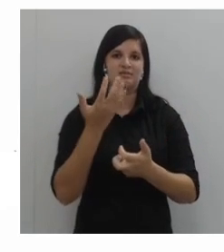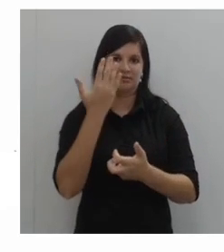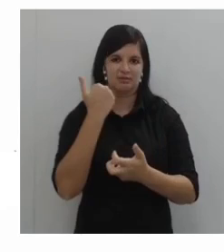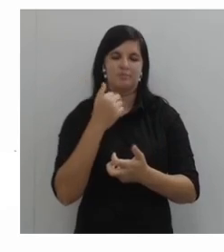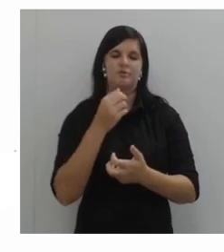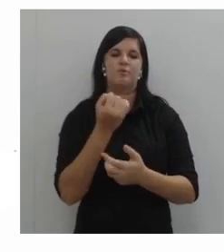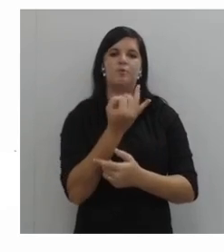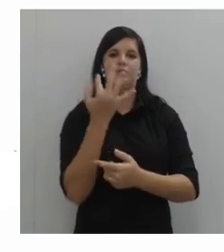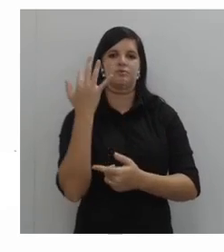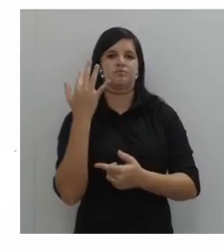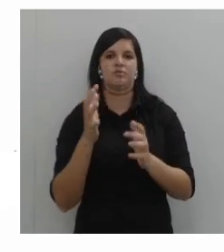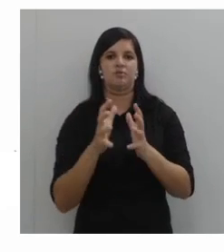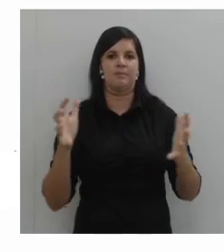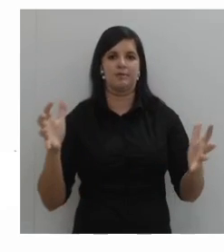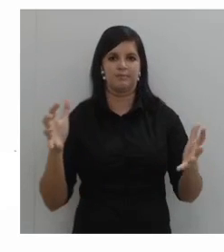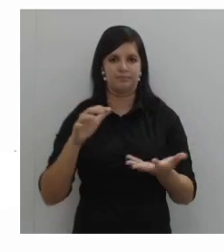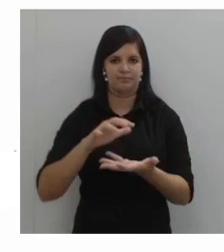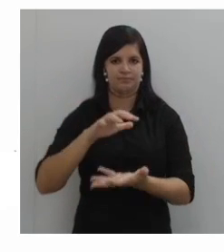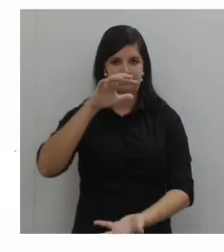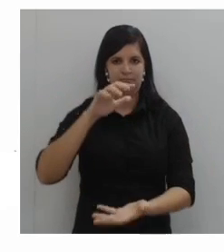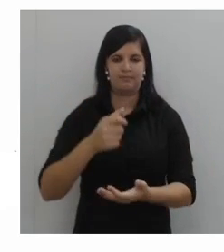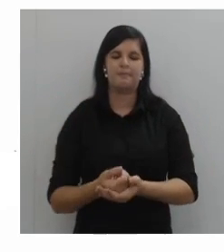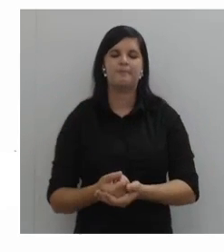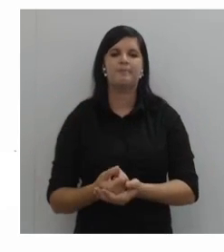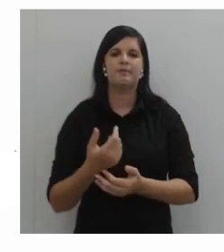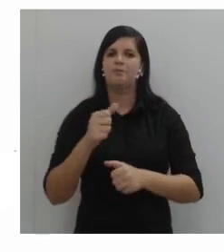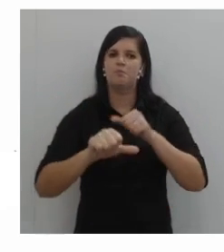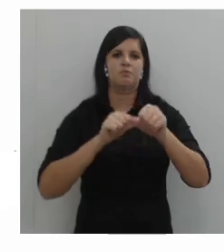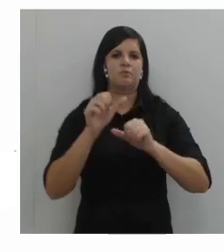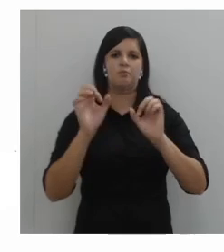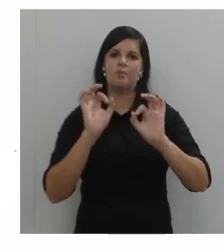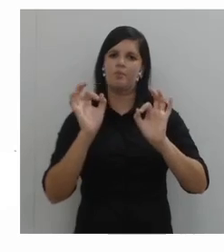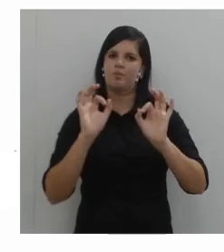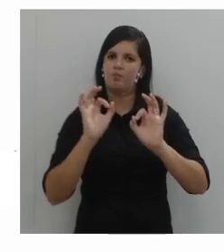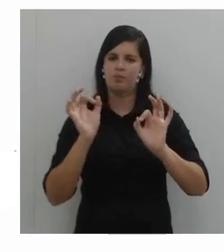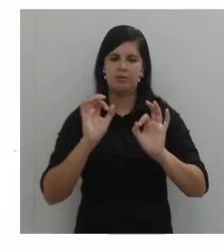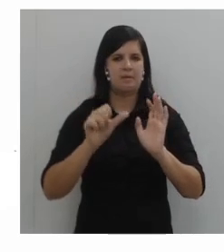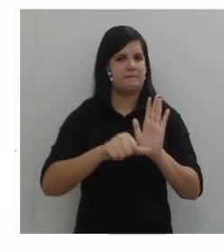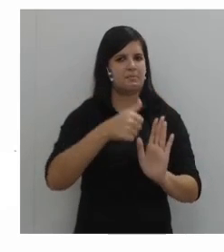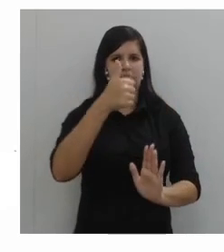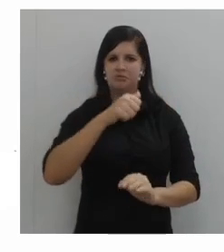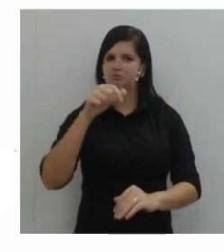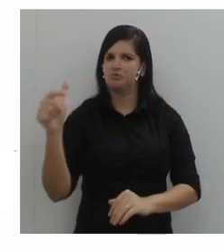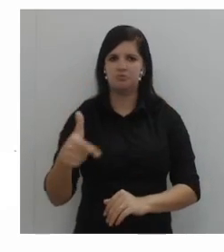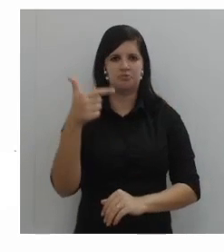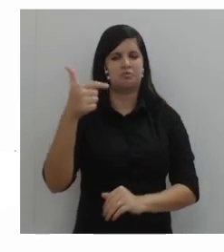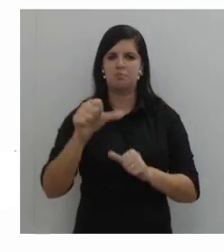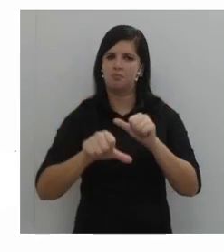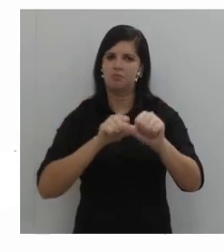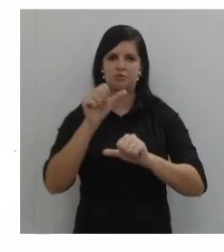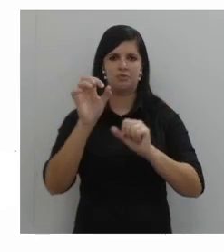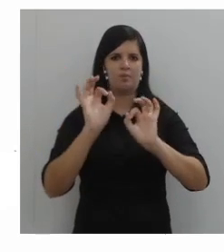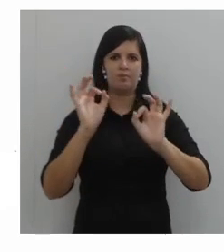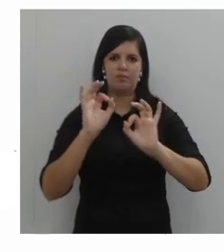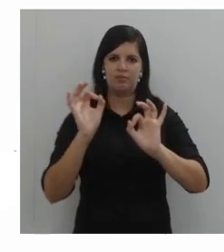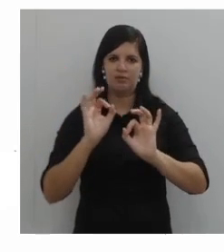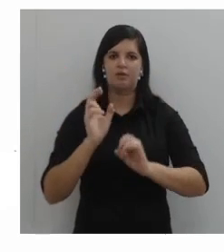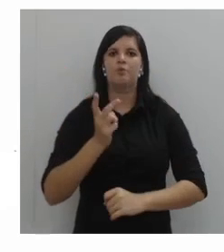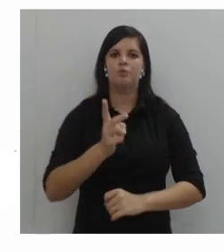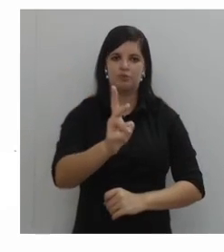né? Na segunda escala. E o tamanho real do objeto não muda, nem na primeira escala, nem na segunda. Então aqui